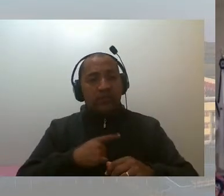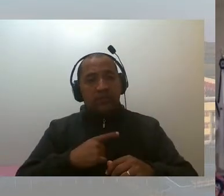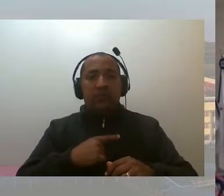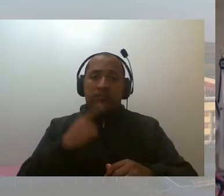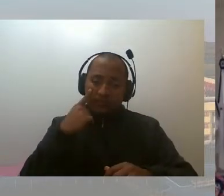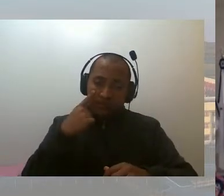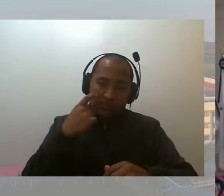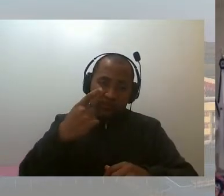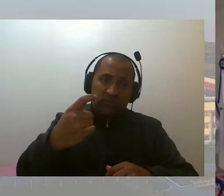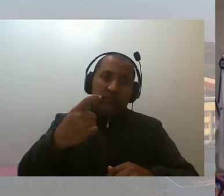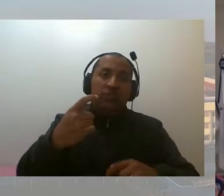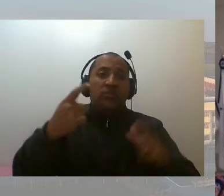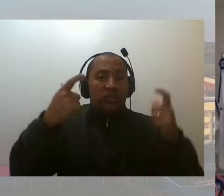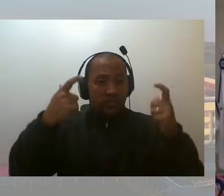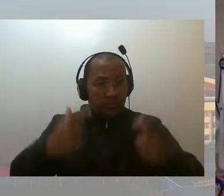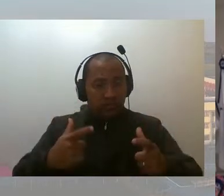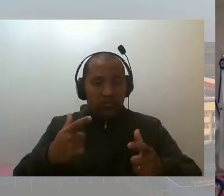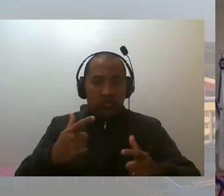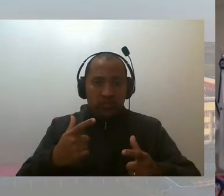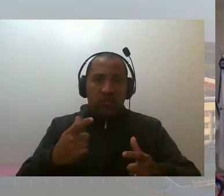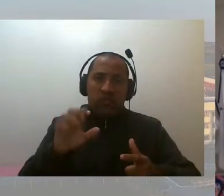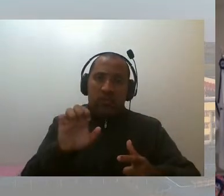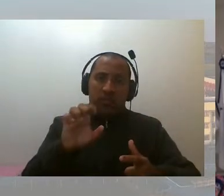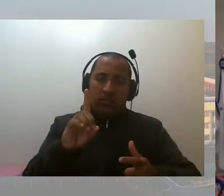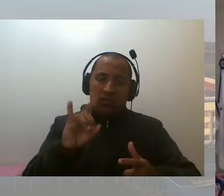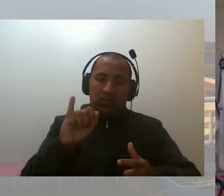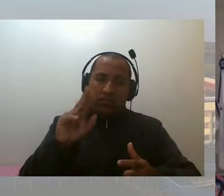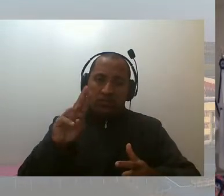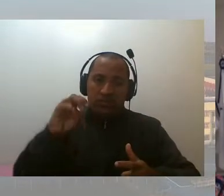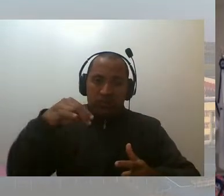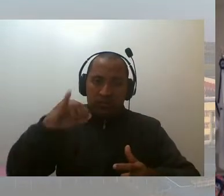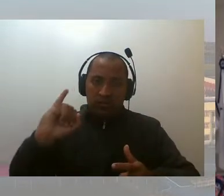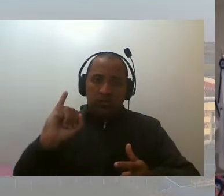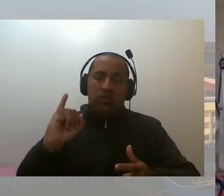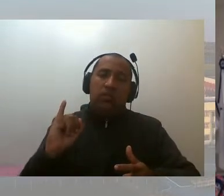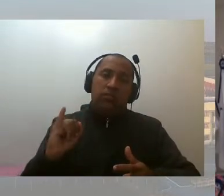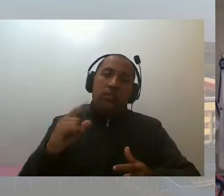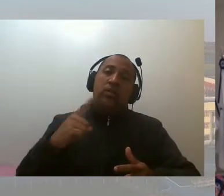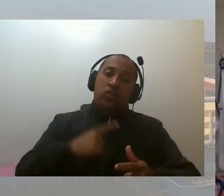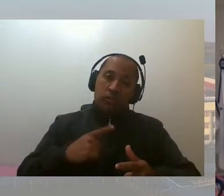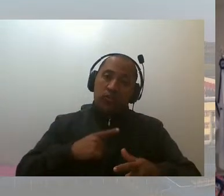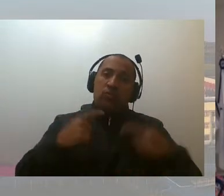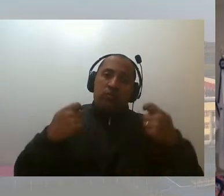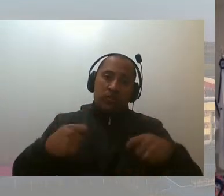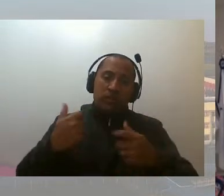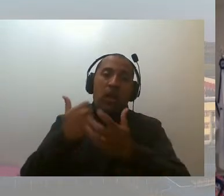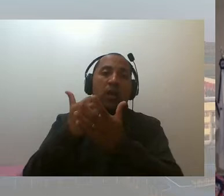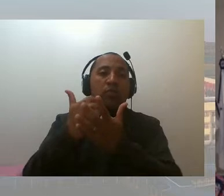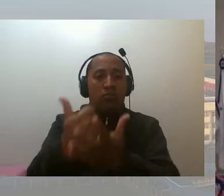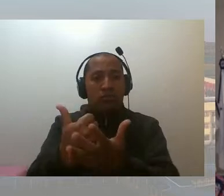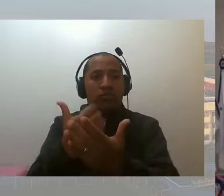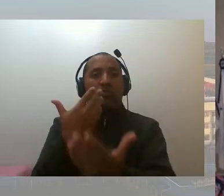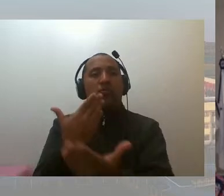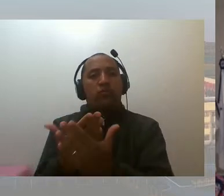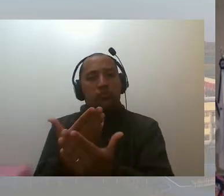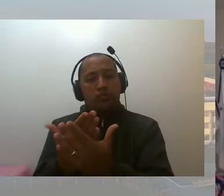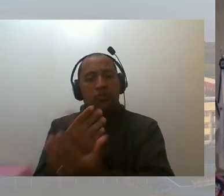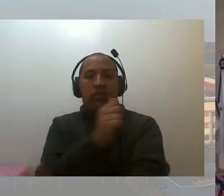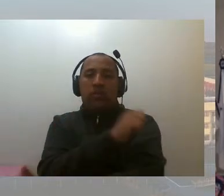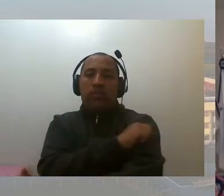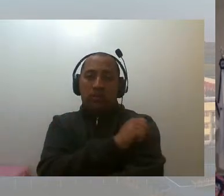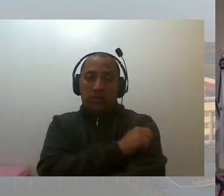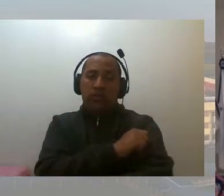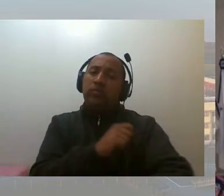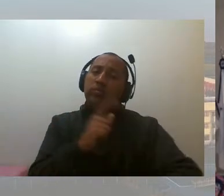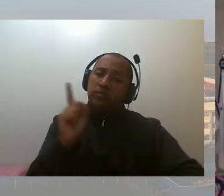interesse em sediar o EDUNE, que também necessita de amparo para os discentes. Então, suporte, o